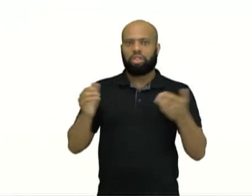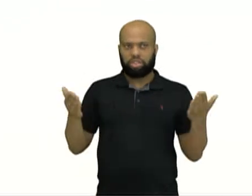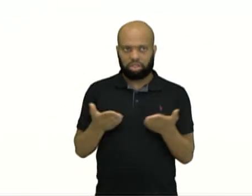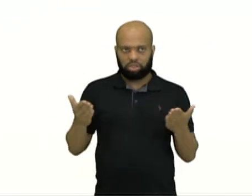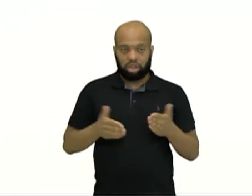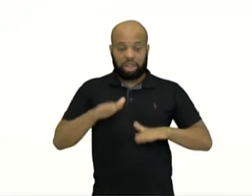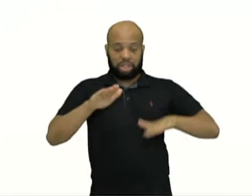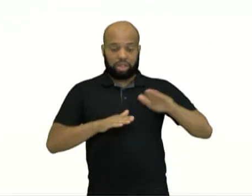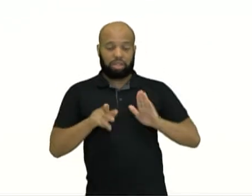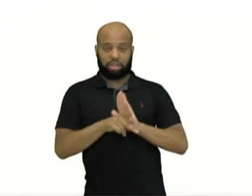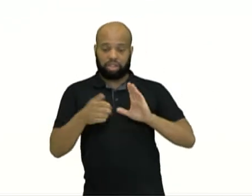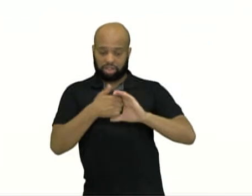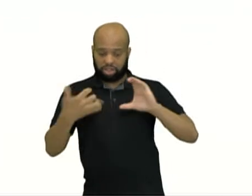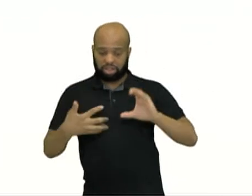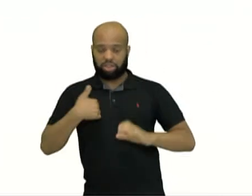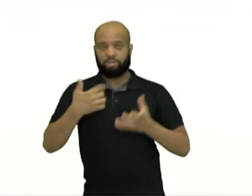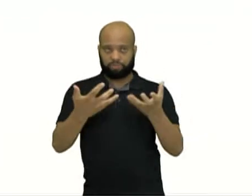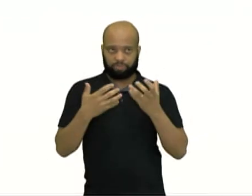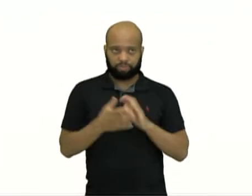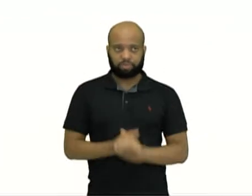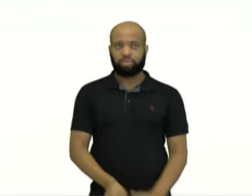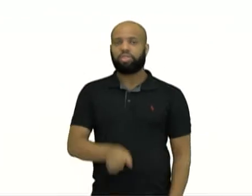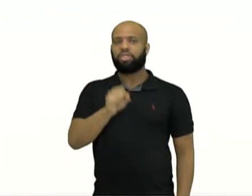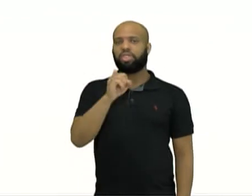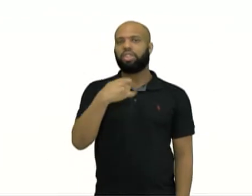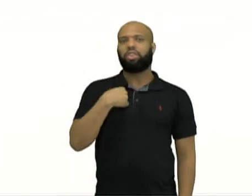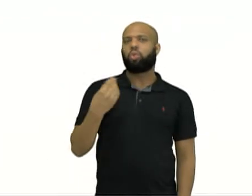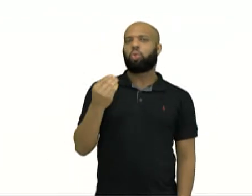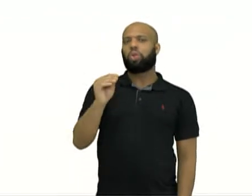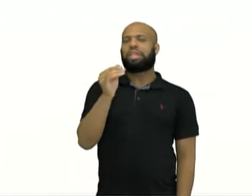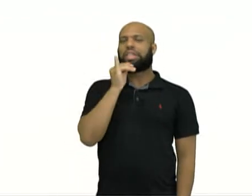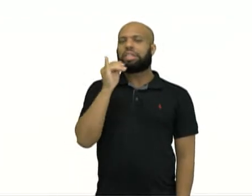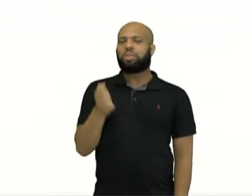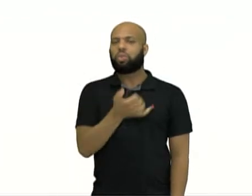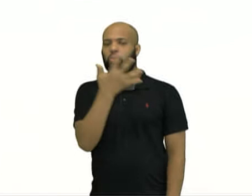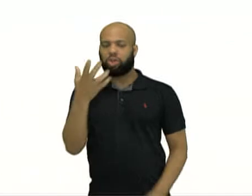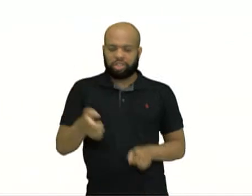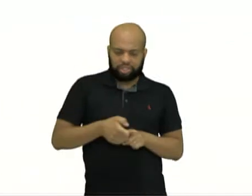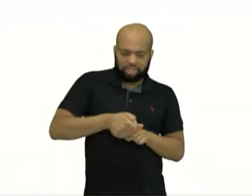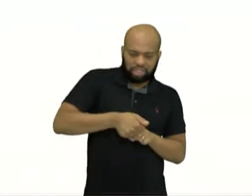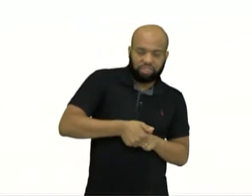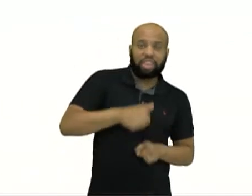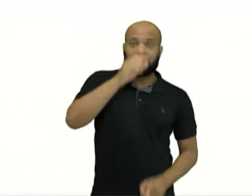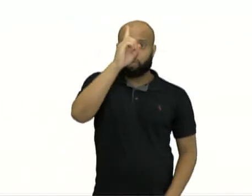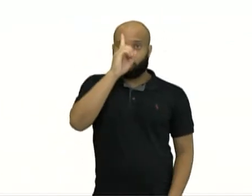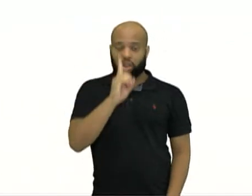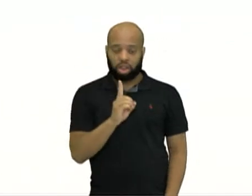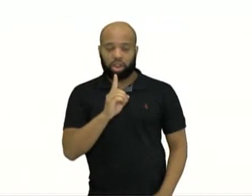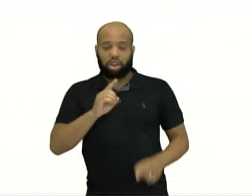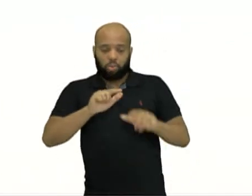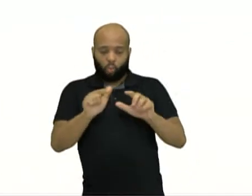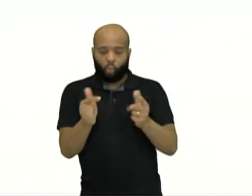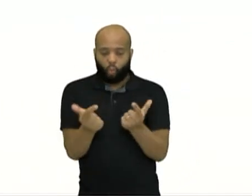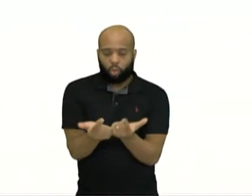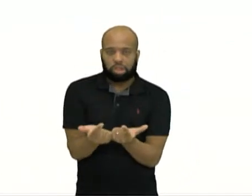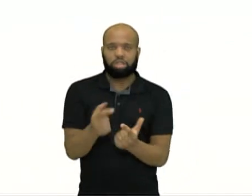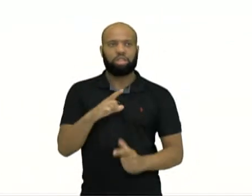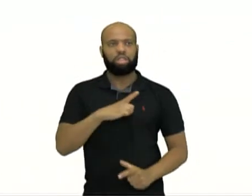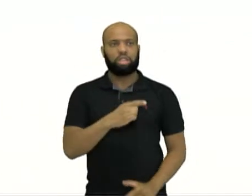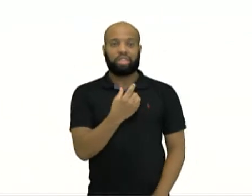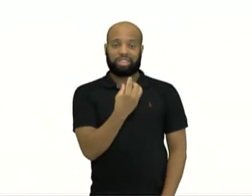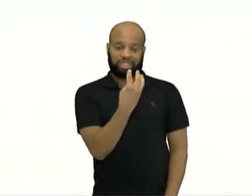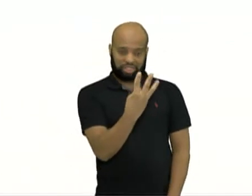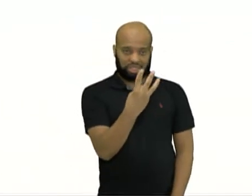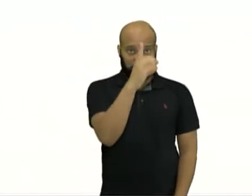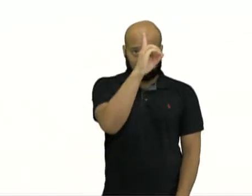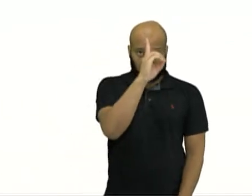depende da característica que eu quero. Se eu colocar lá, quantas ervilhas amarelas lisas eu vou ter? Então, 3 amarelas com